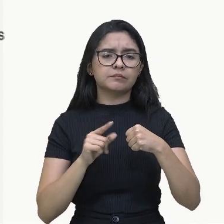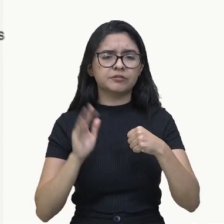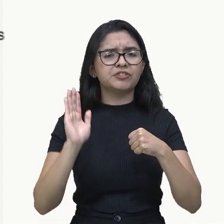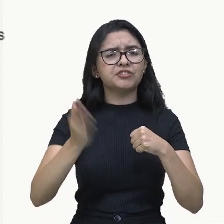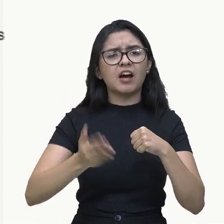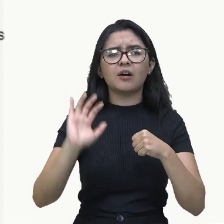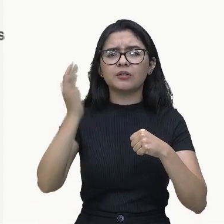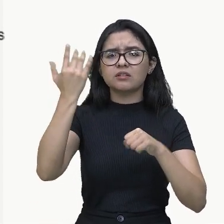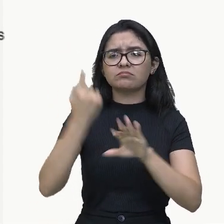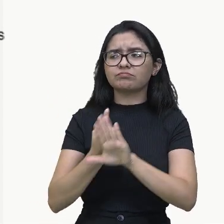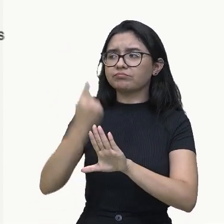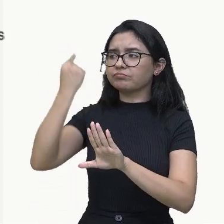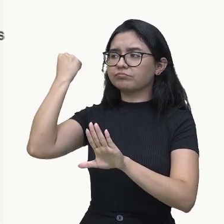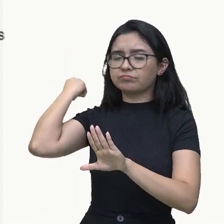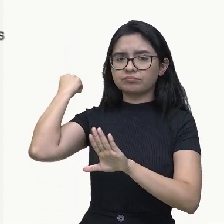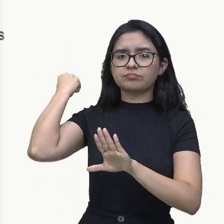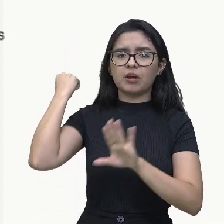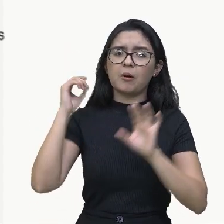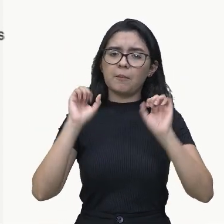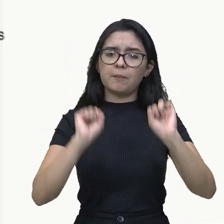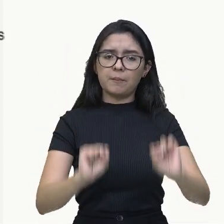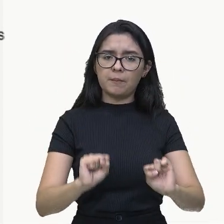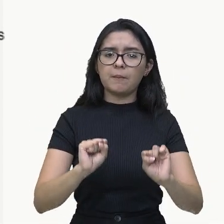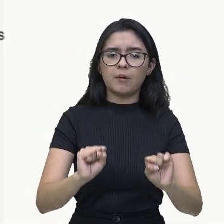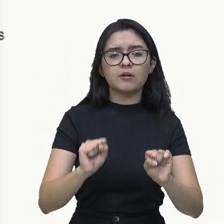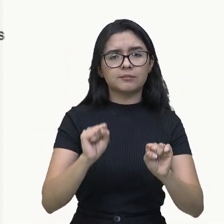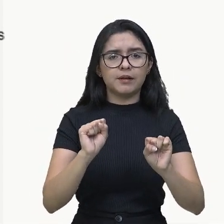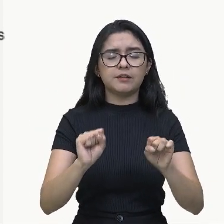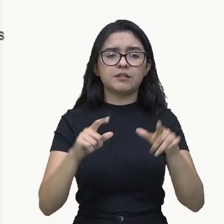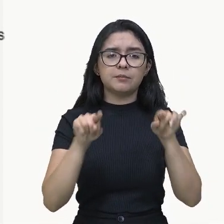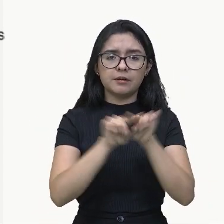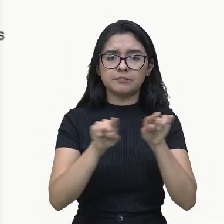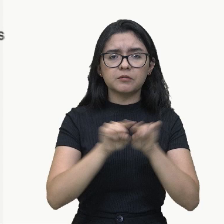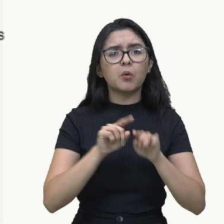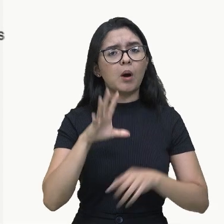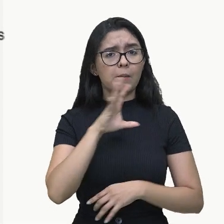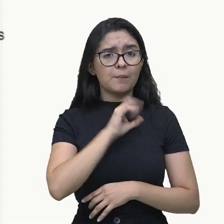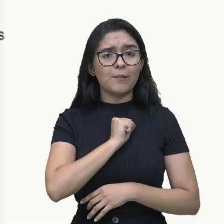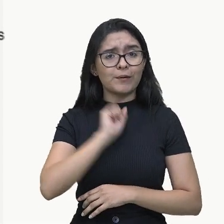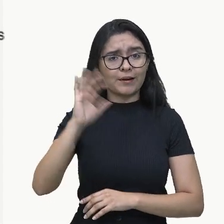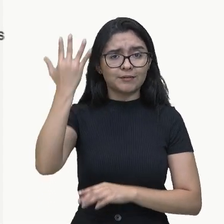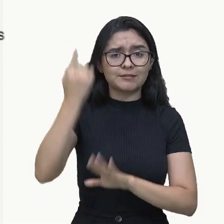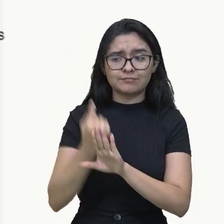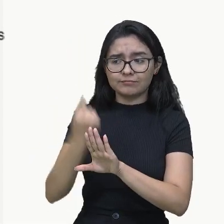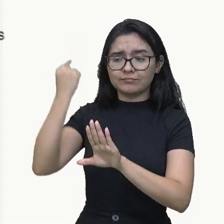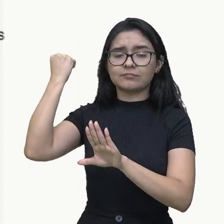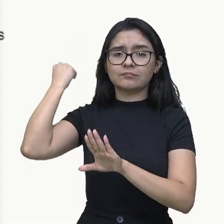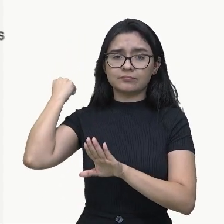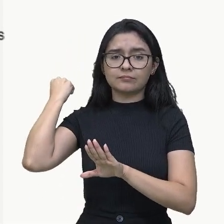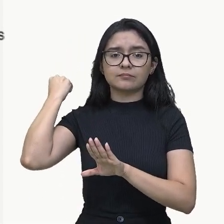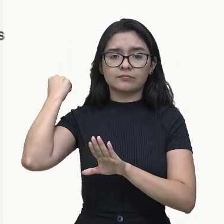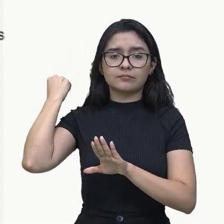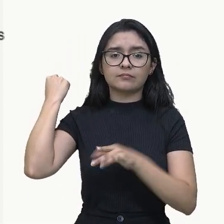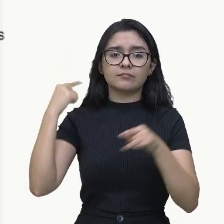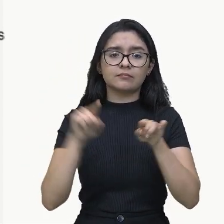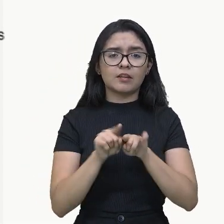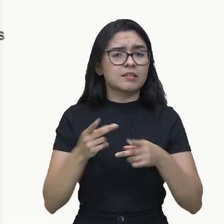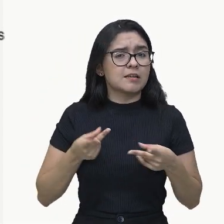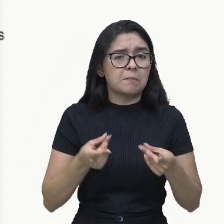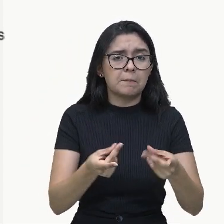passou passado eu possa possa dizer do amor que tive que seja Olha só